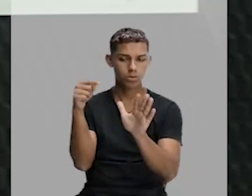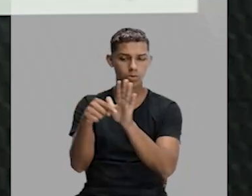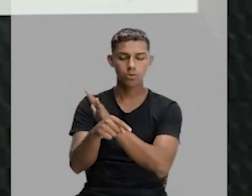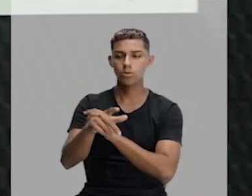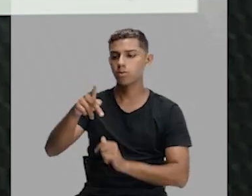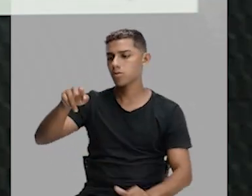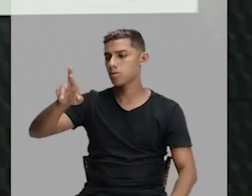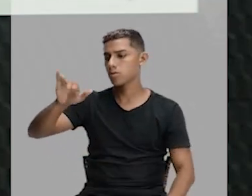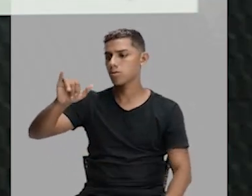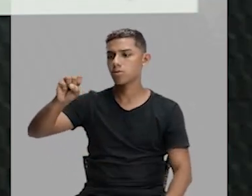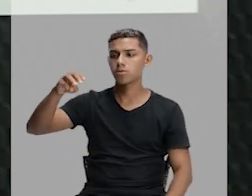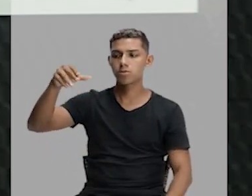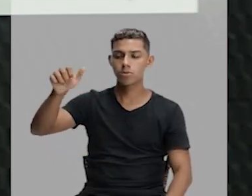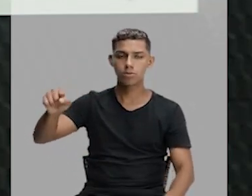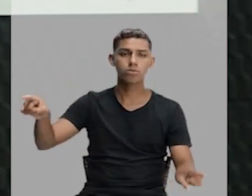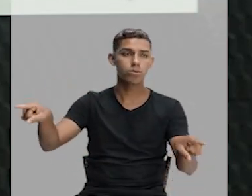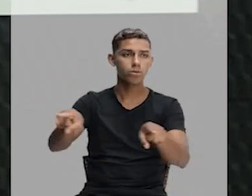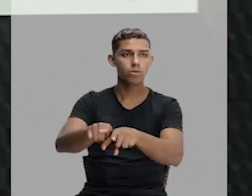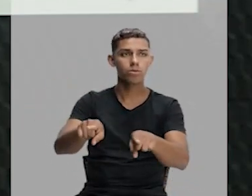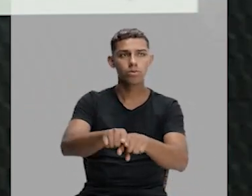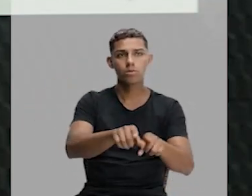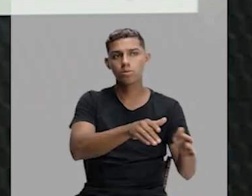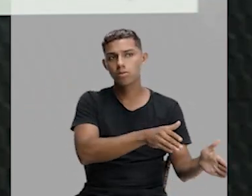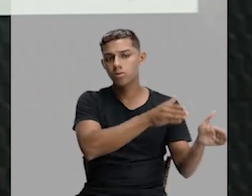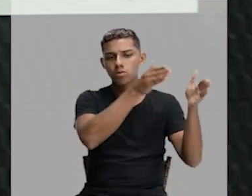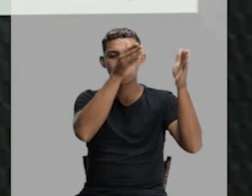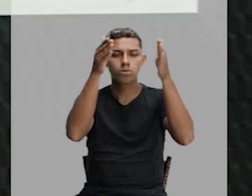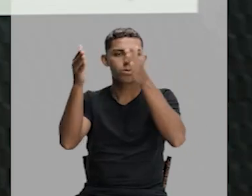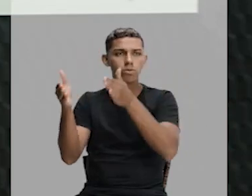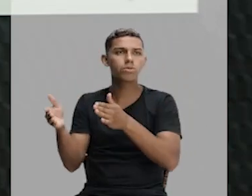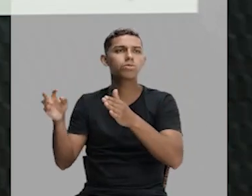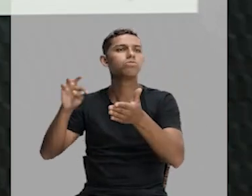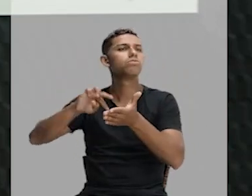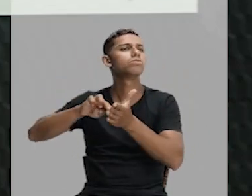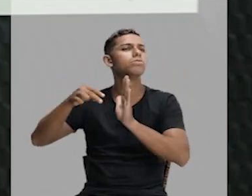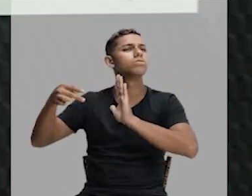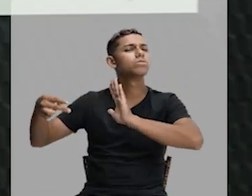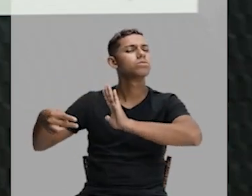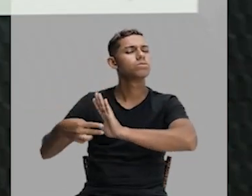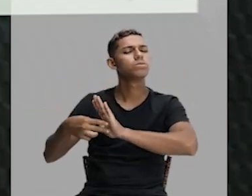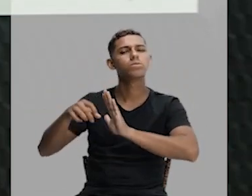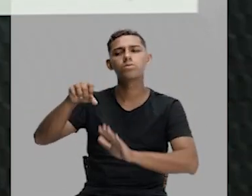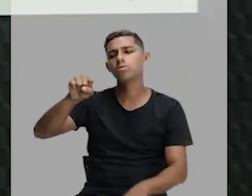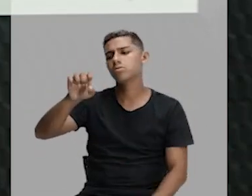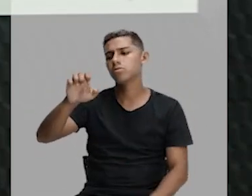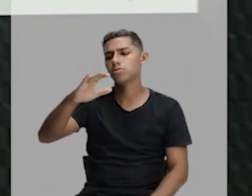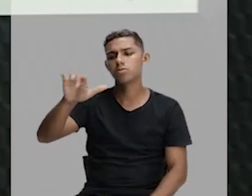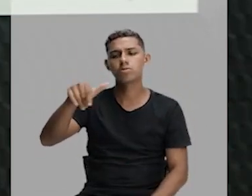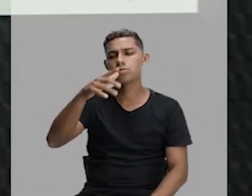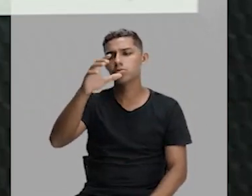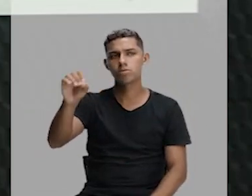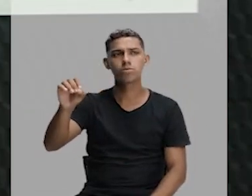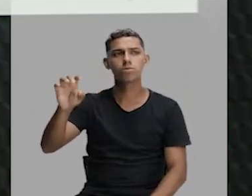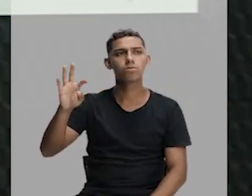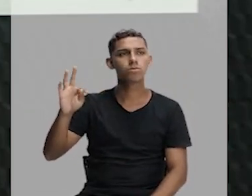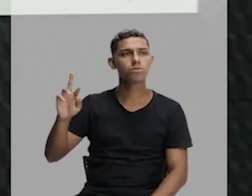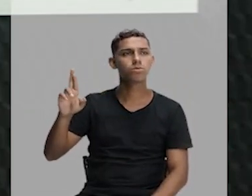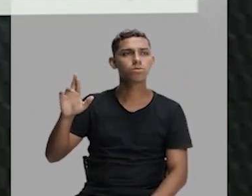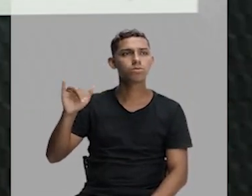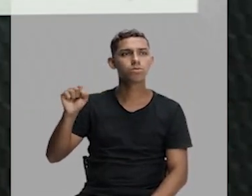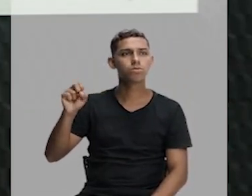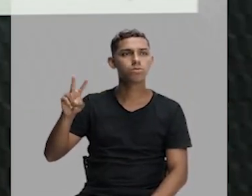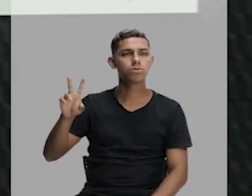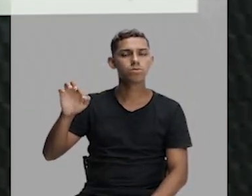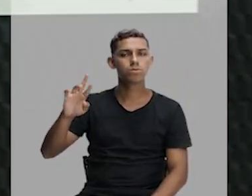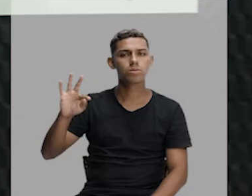vamos falar aqui de seção transversal. O que é uma seção transversal? Falamos isso aí quando falamos de